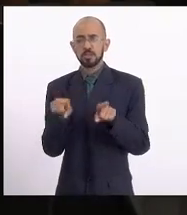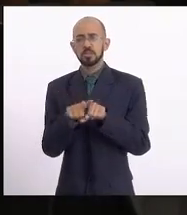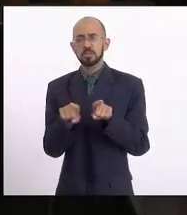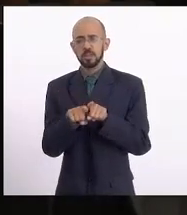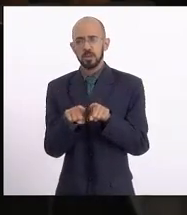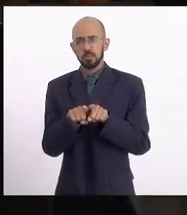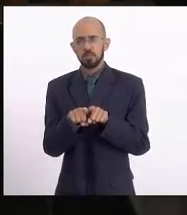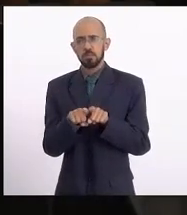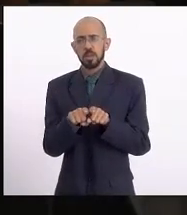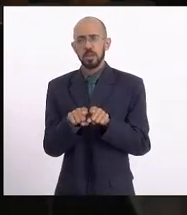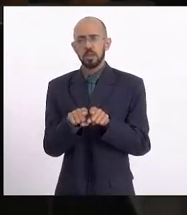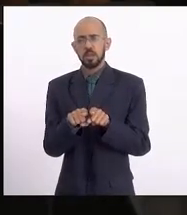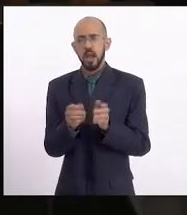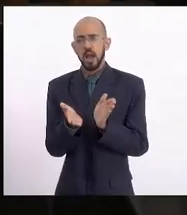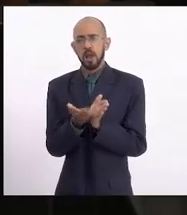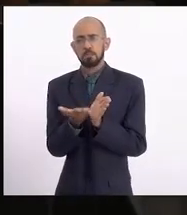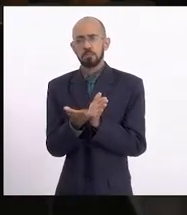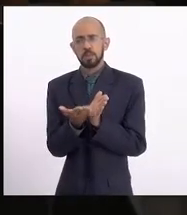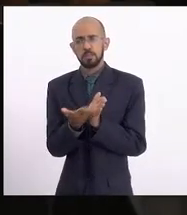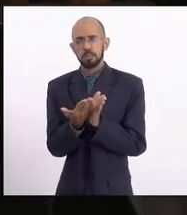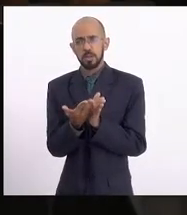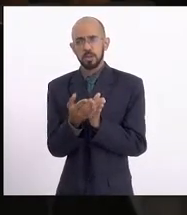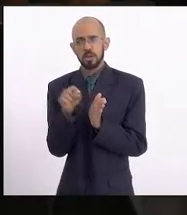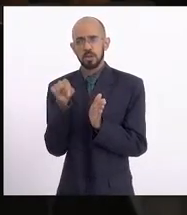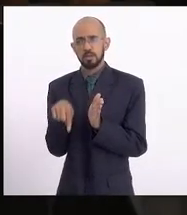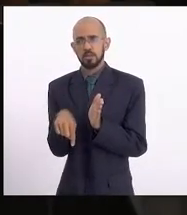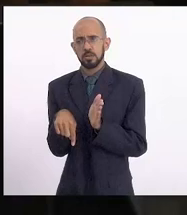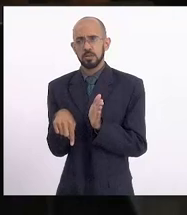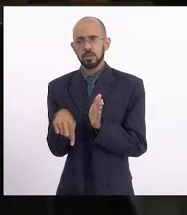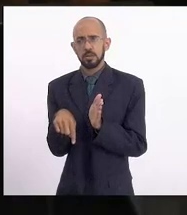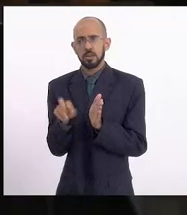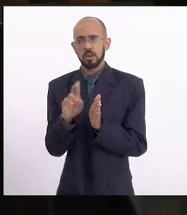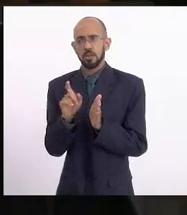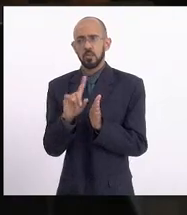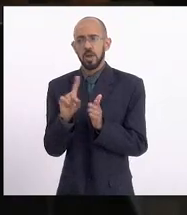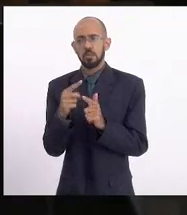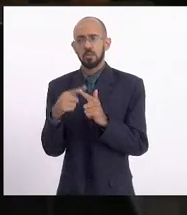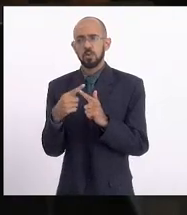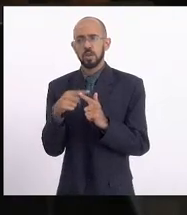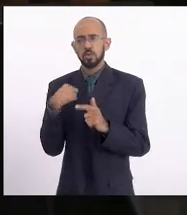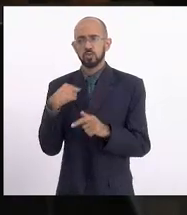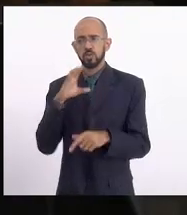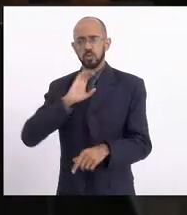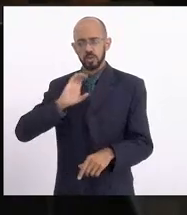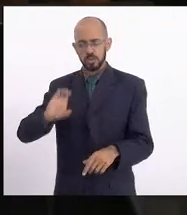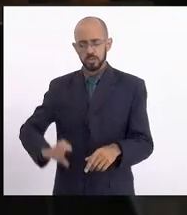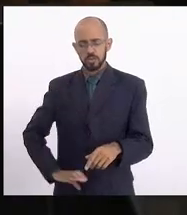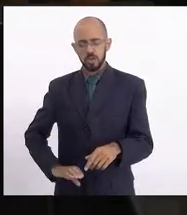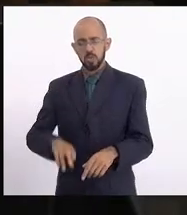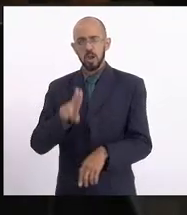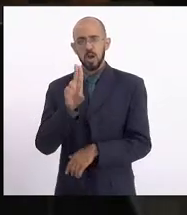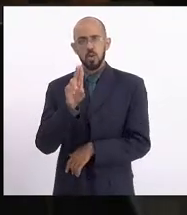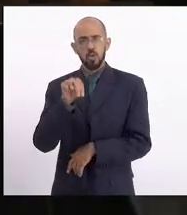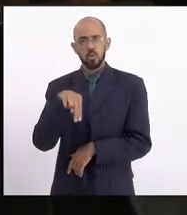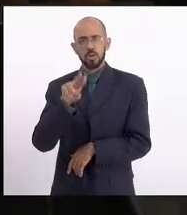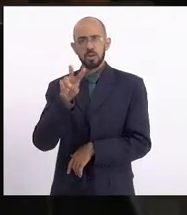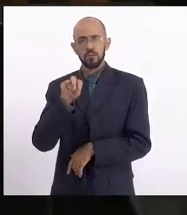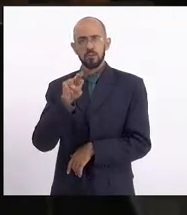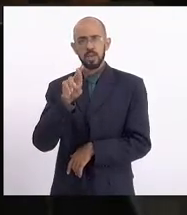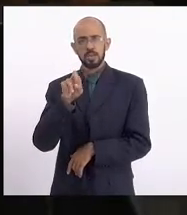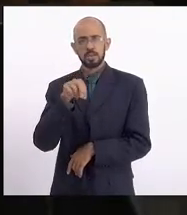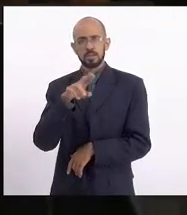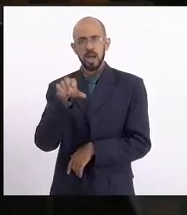também a palavra, a Bíblia Sagrada. Não é porque eu sou cristão da Igreja Universal, mas muitas pessoas de